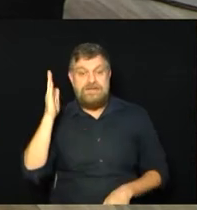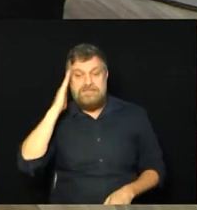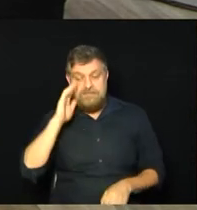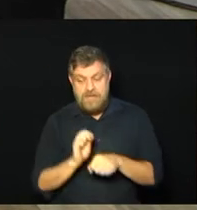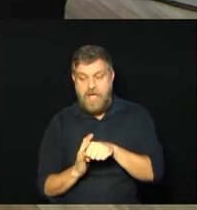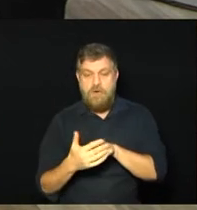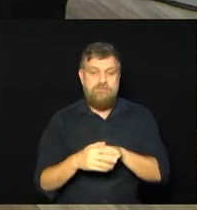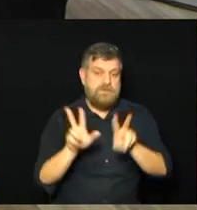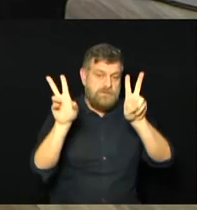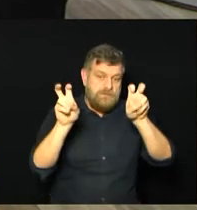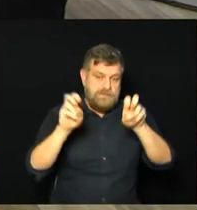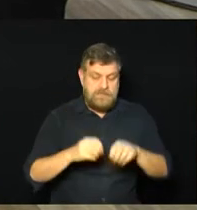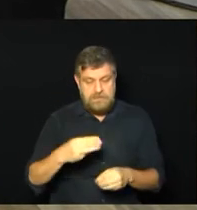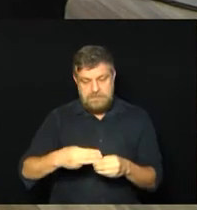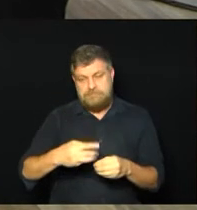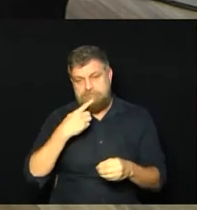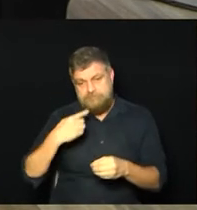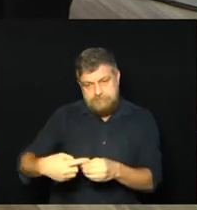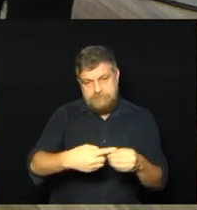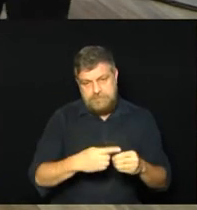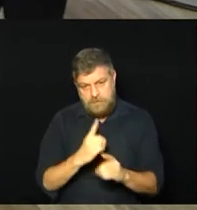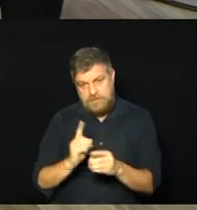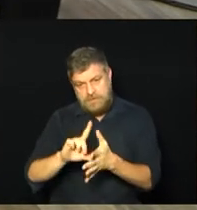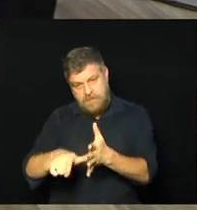da Covid-19 em nossa região. Até lá. Até.